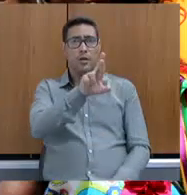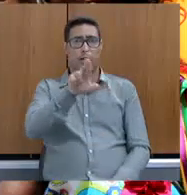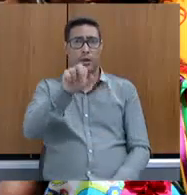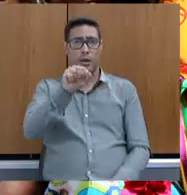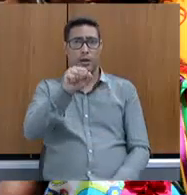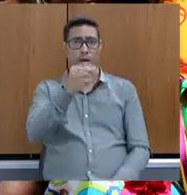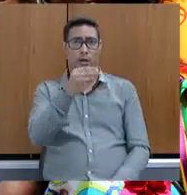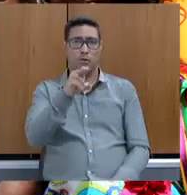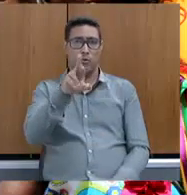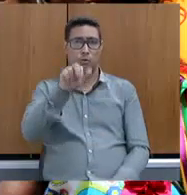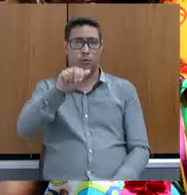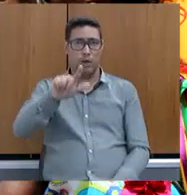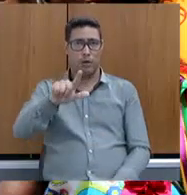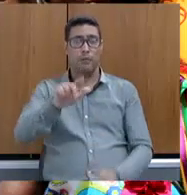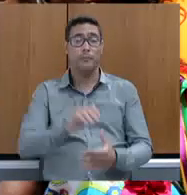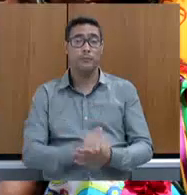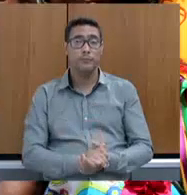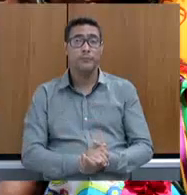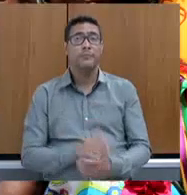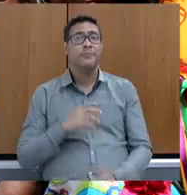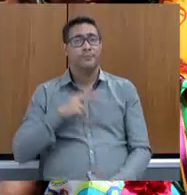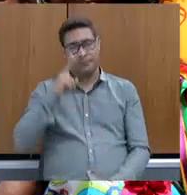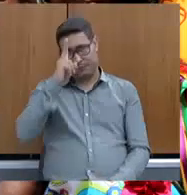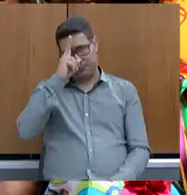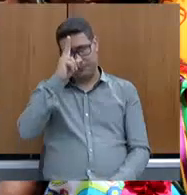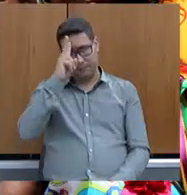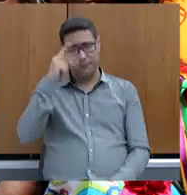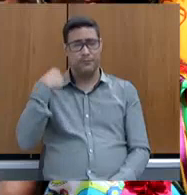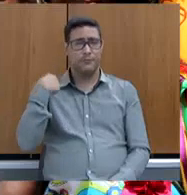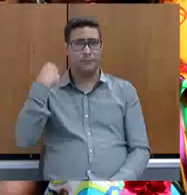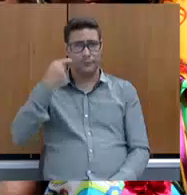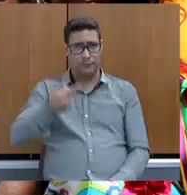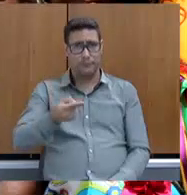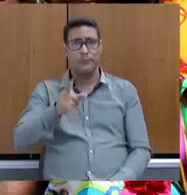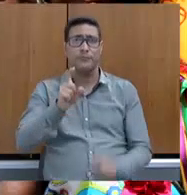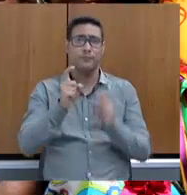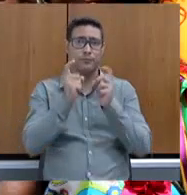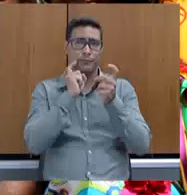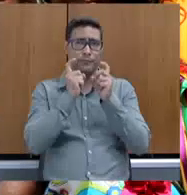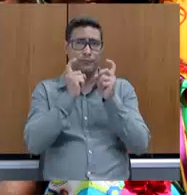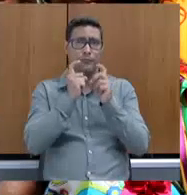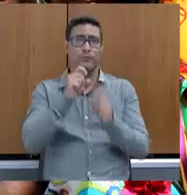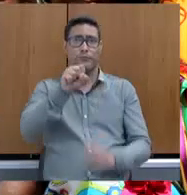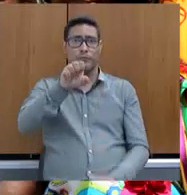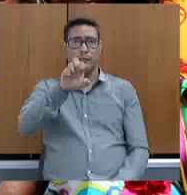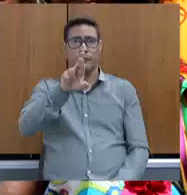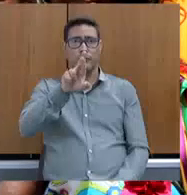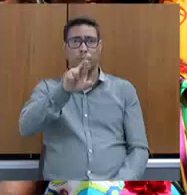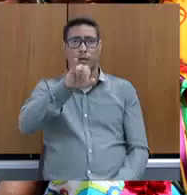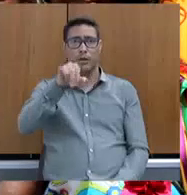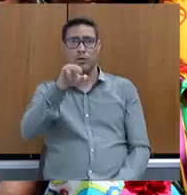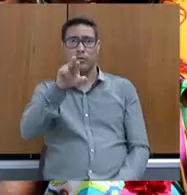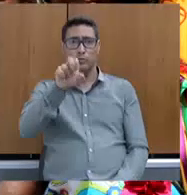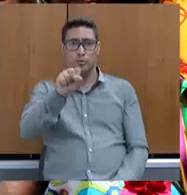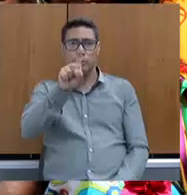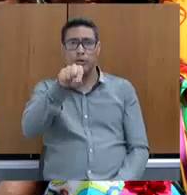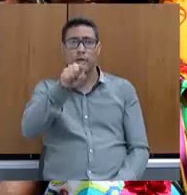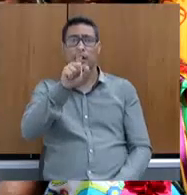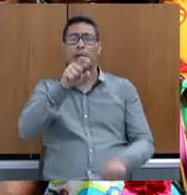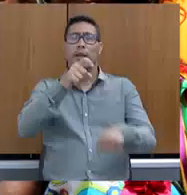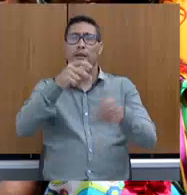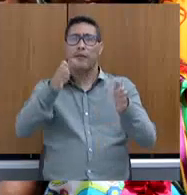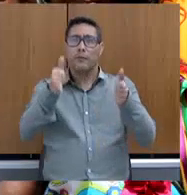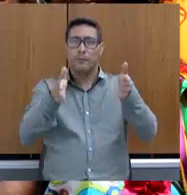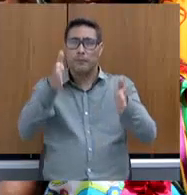na segunda-feira houve uma reunião do cejus onde se definiu o prazo de até outubro do ano que vem